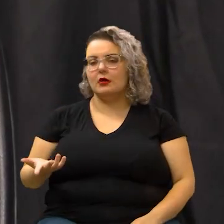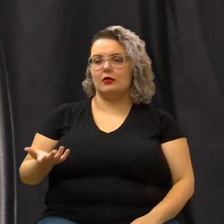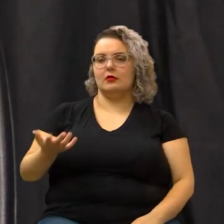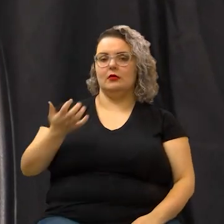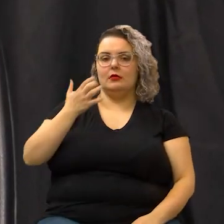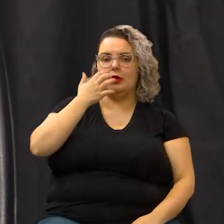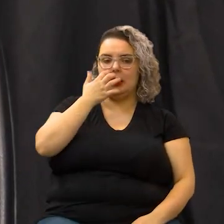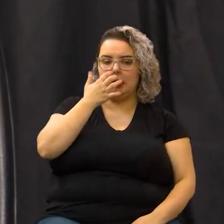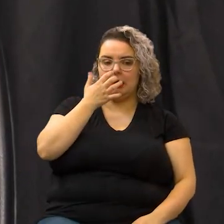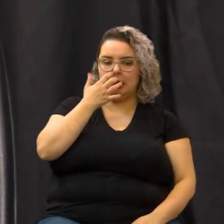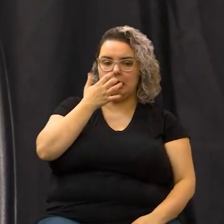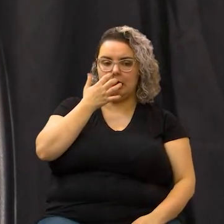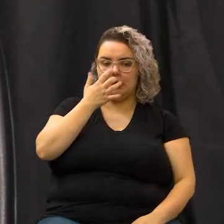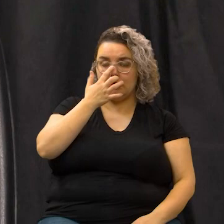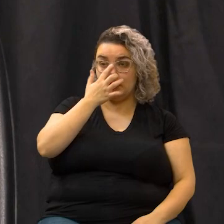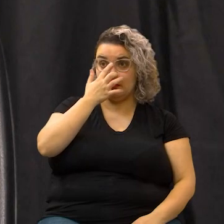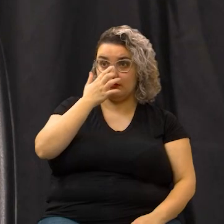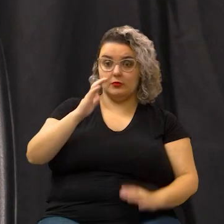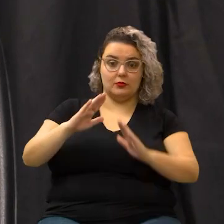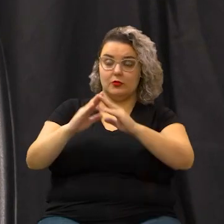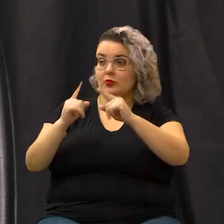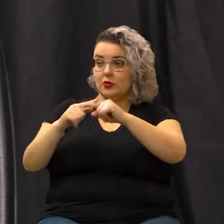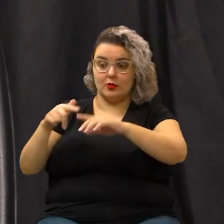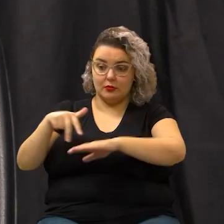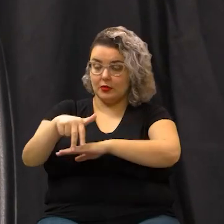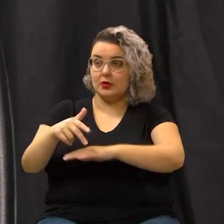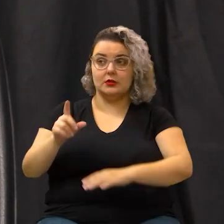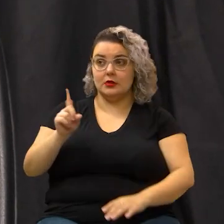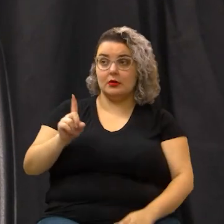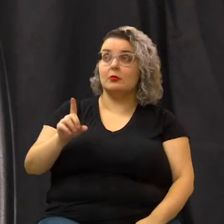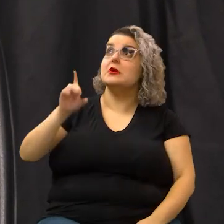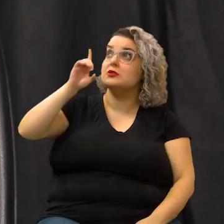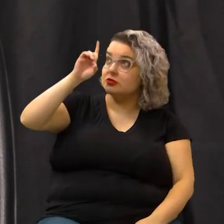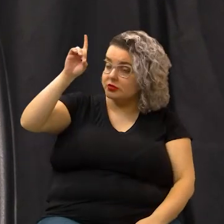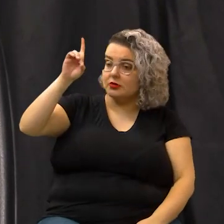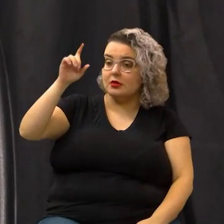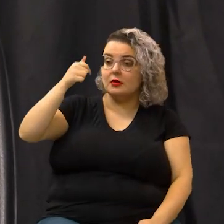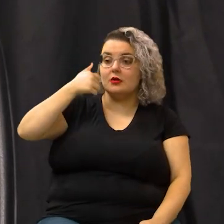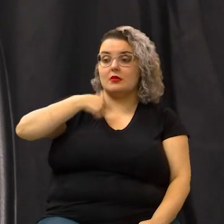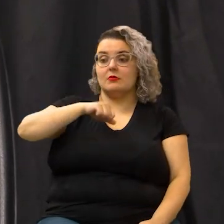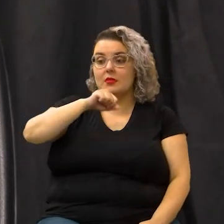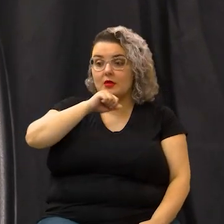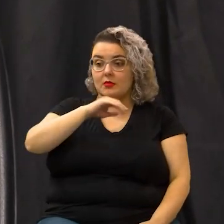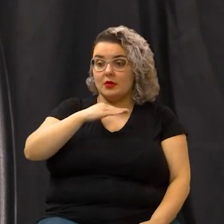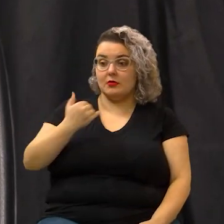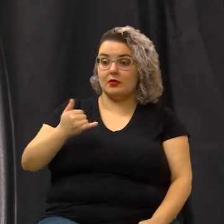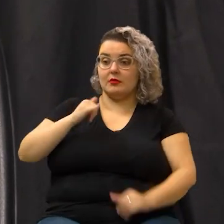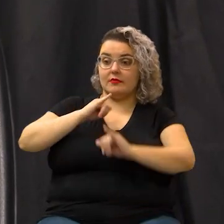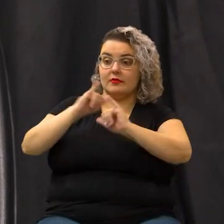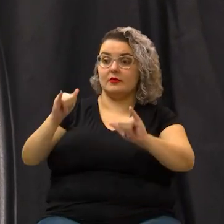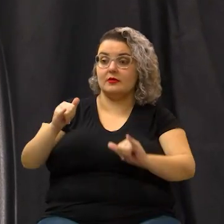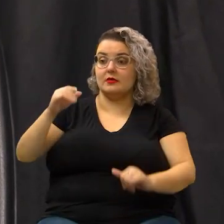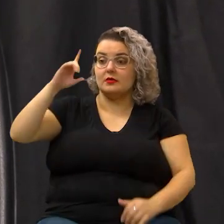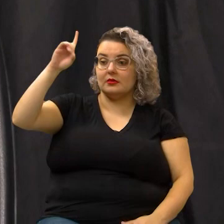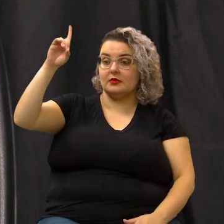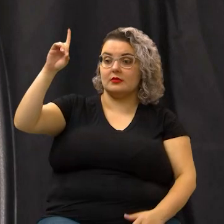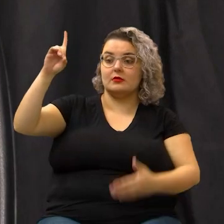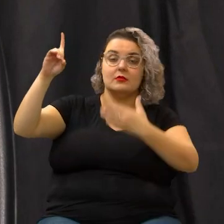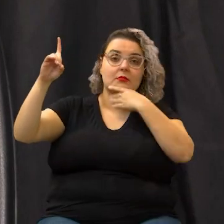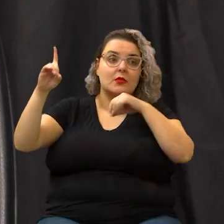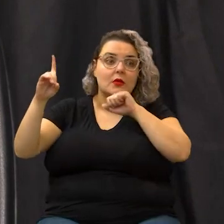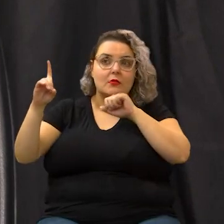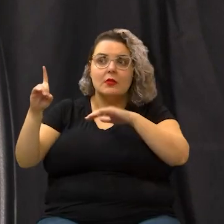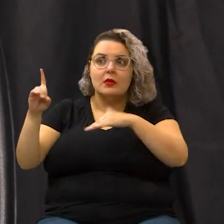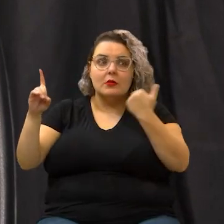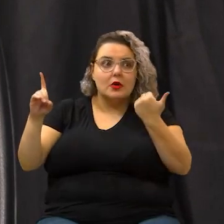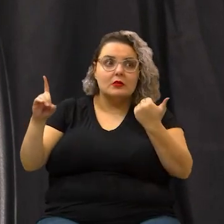porta, né, de uma igreja, mas de um Deus. Minha mãe morreu falando de Deus, e meu pai